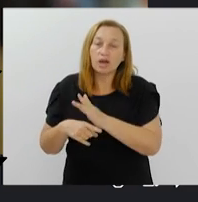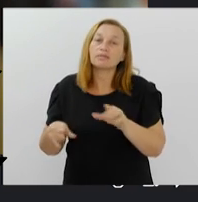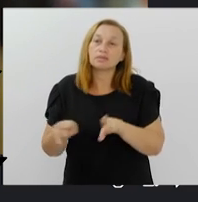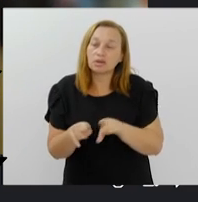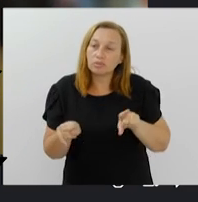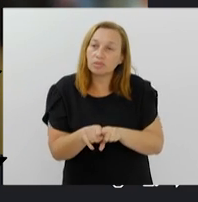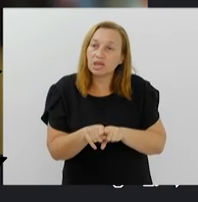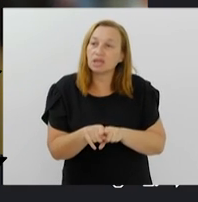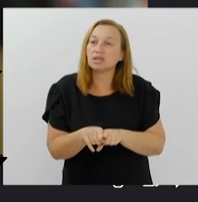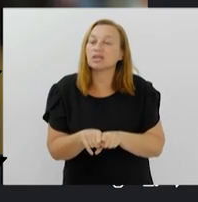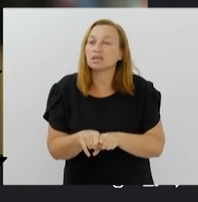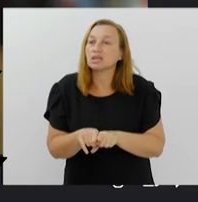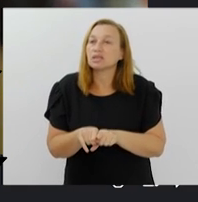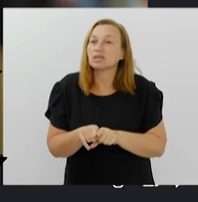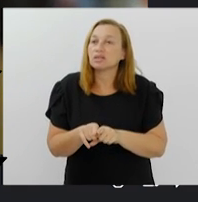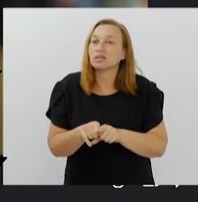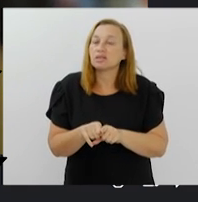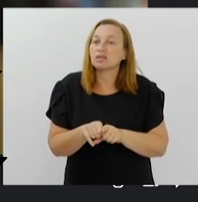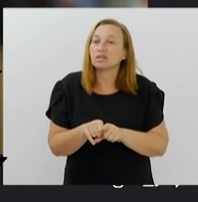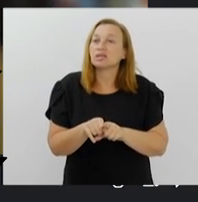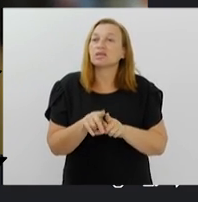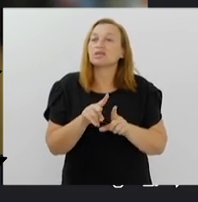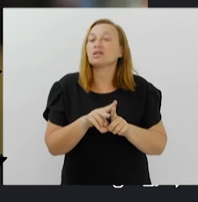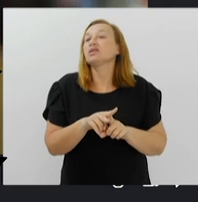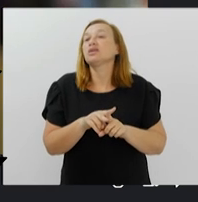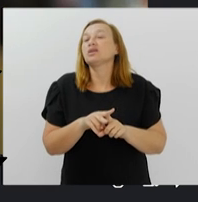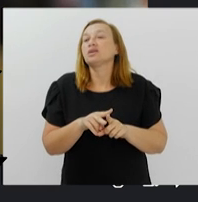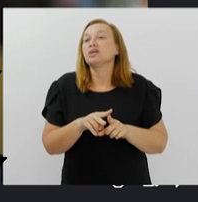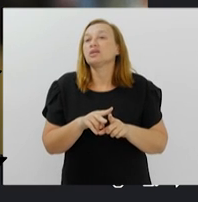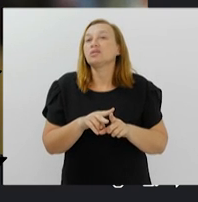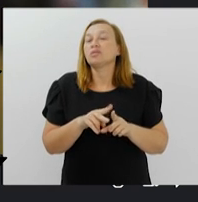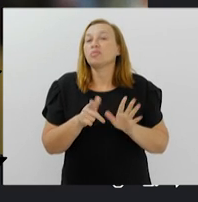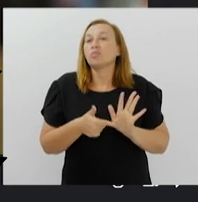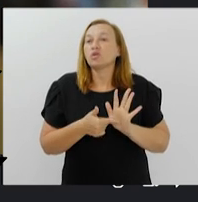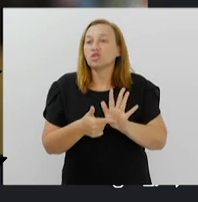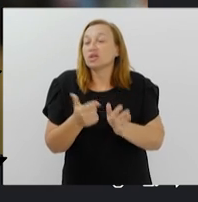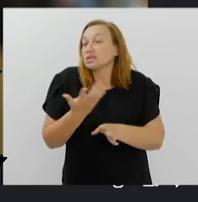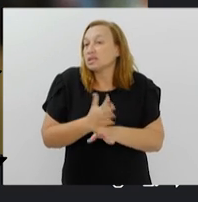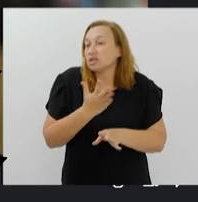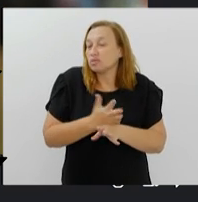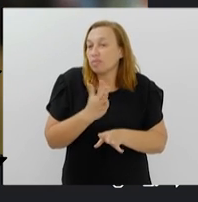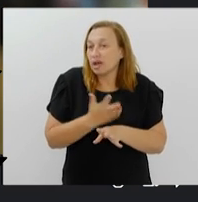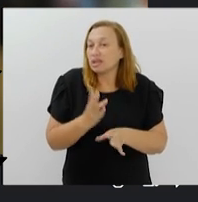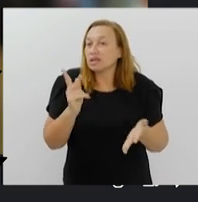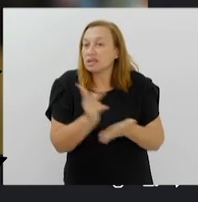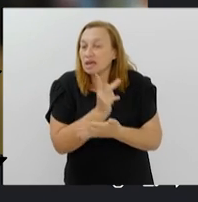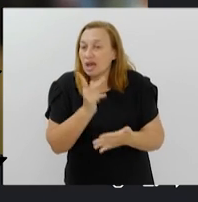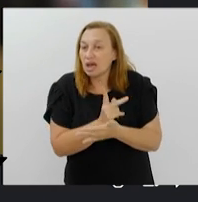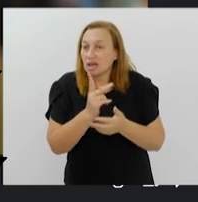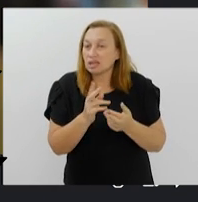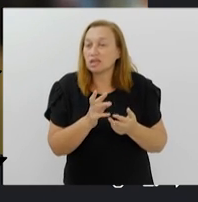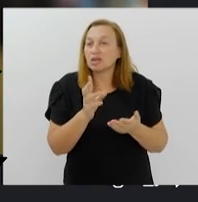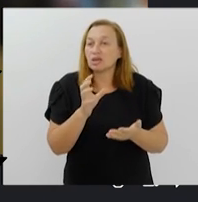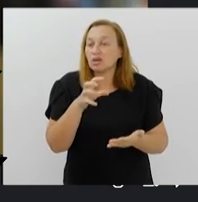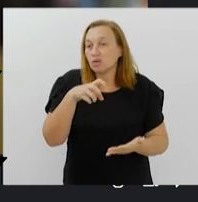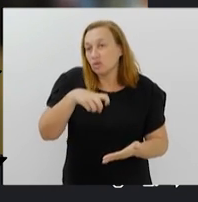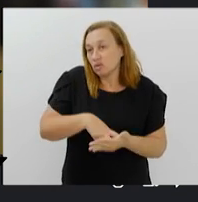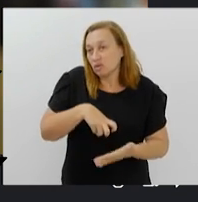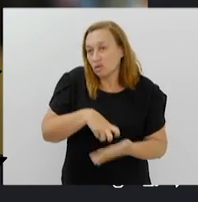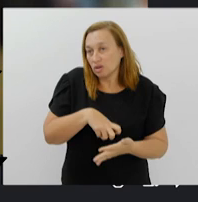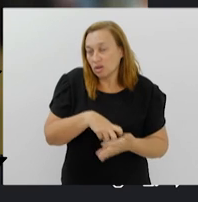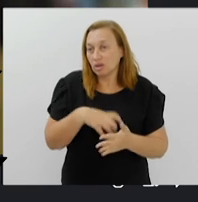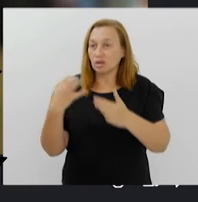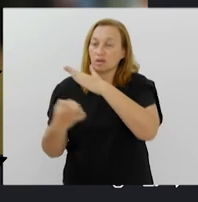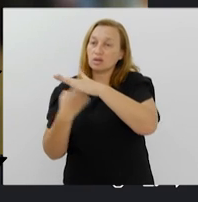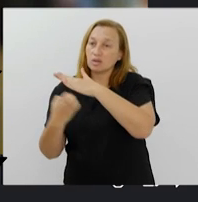pro alcance para dar visibilidade para essas práticas abusivas para responsabilizar empresas e também para pressionar